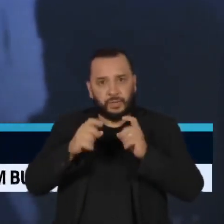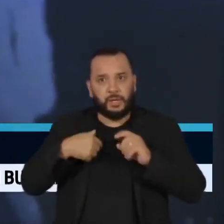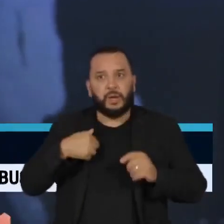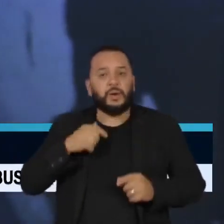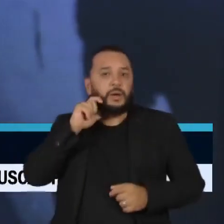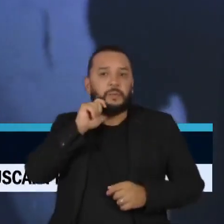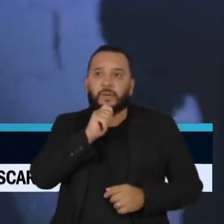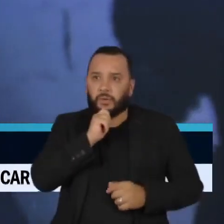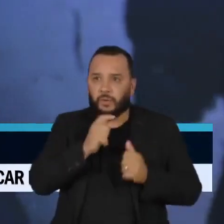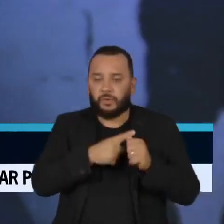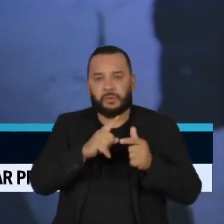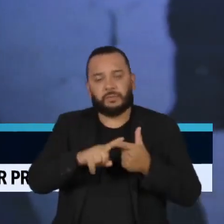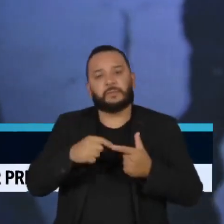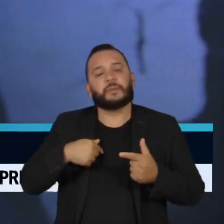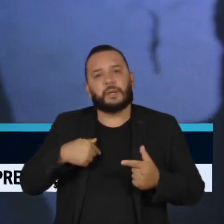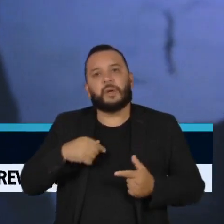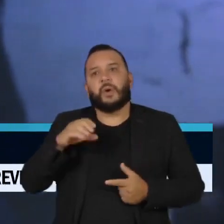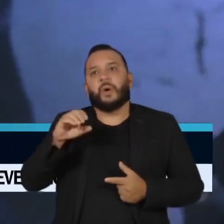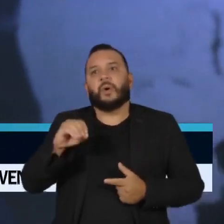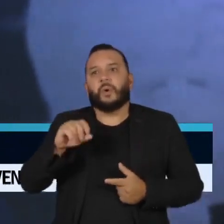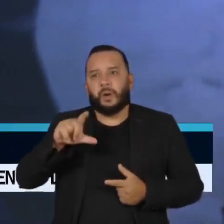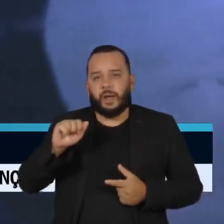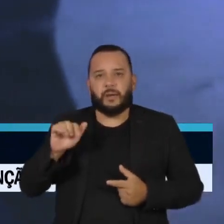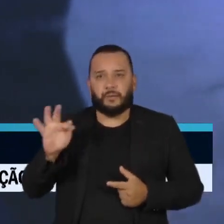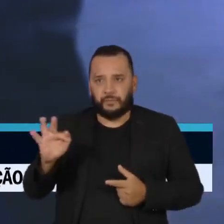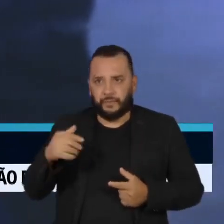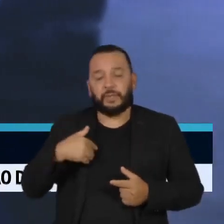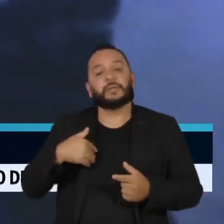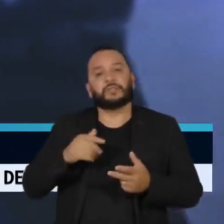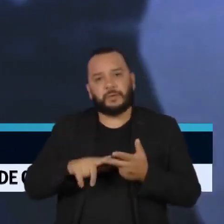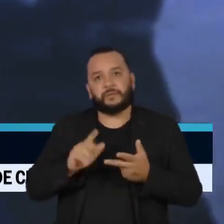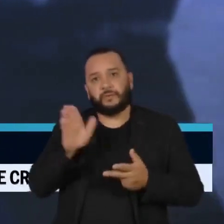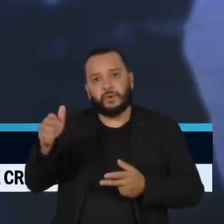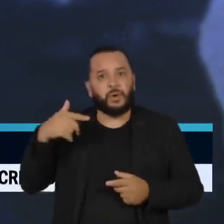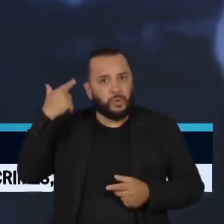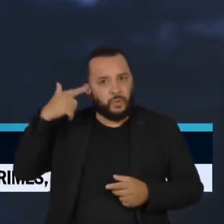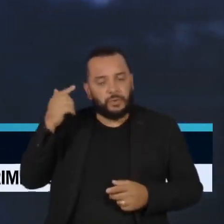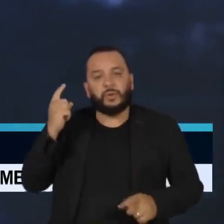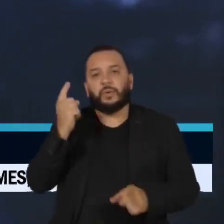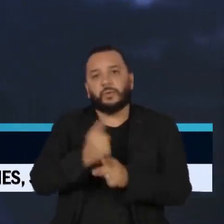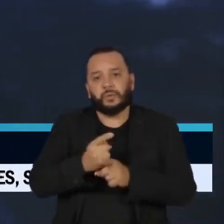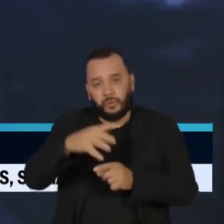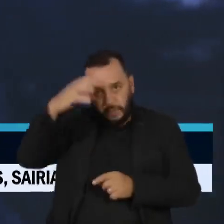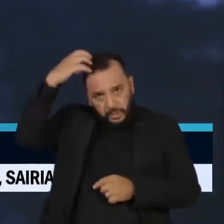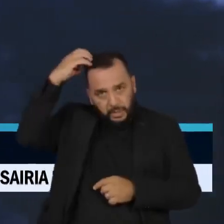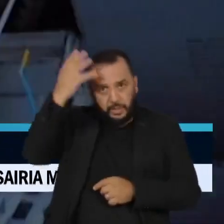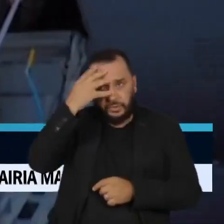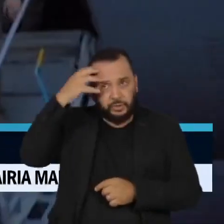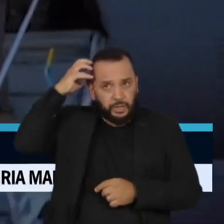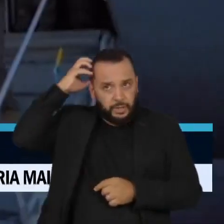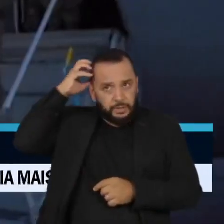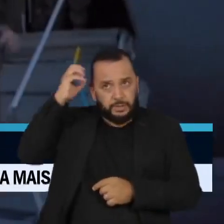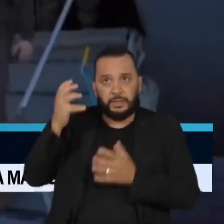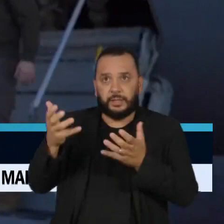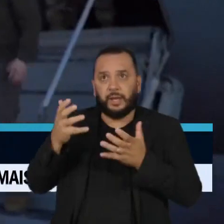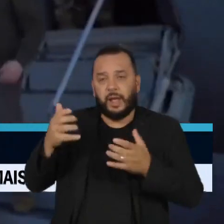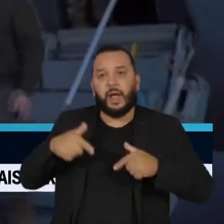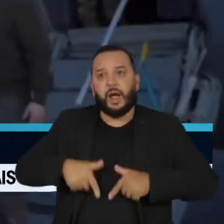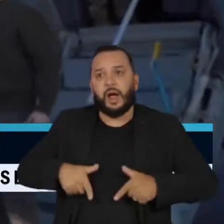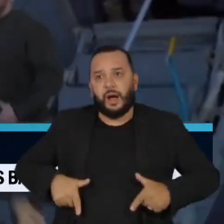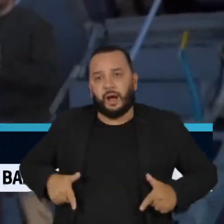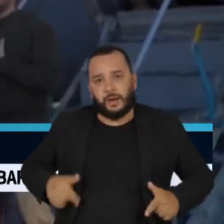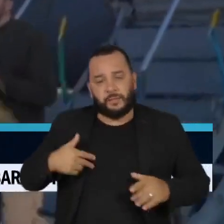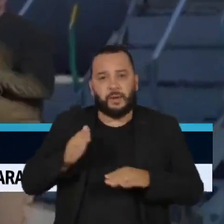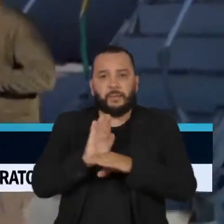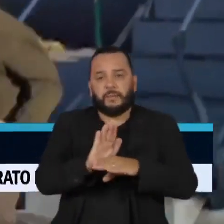Scholz. Mais cedo, ele passou por Londres, onde se encontrou com o rei Charles e pediu mais armas e apoio na guerra. Foi